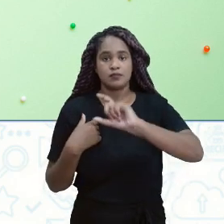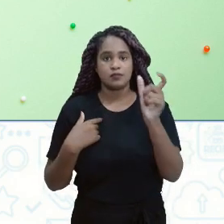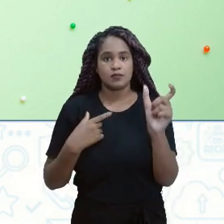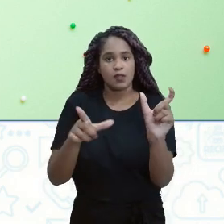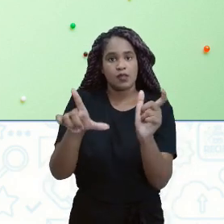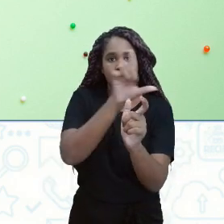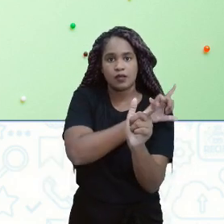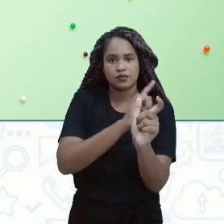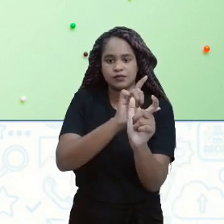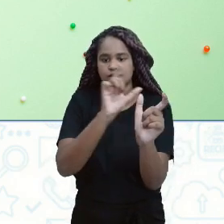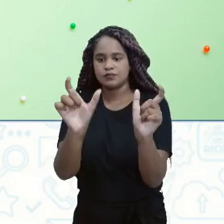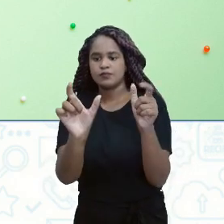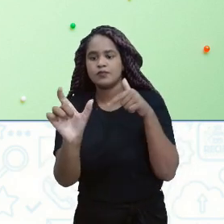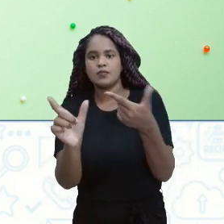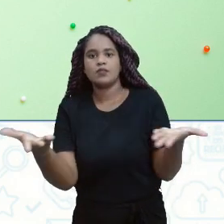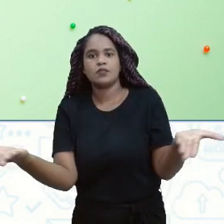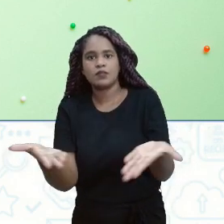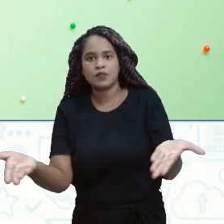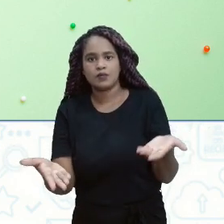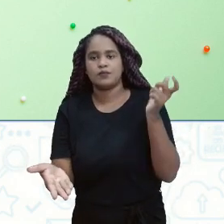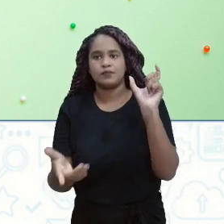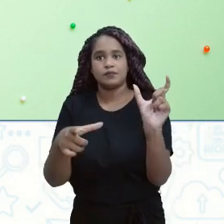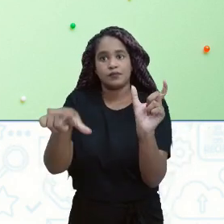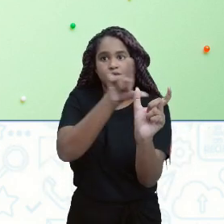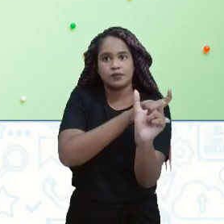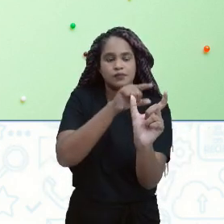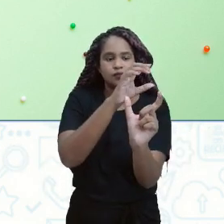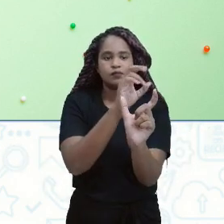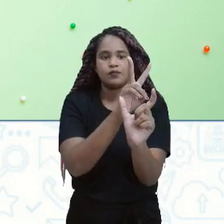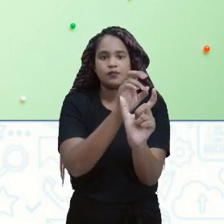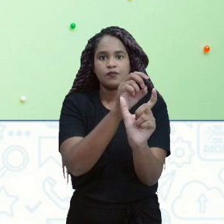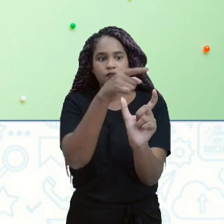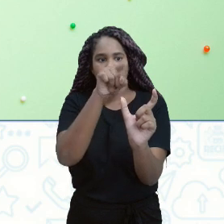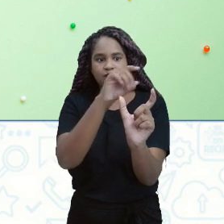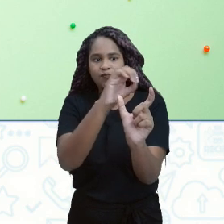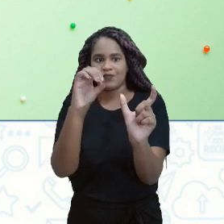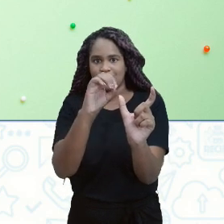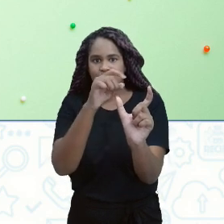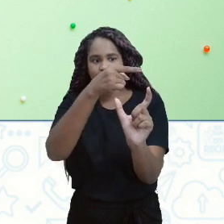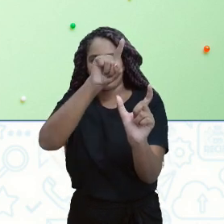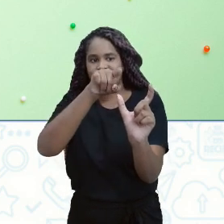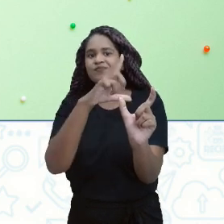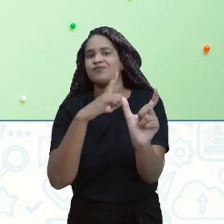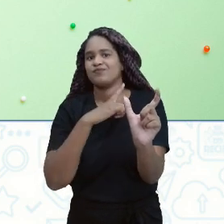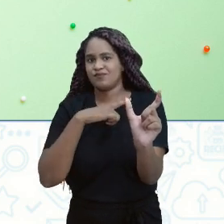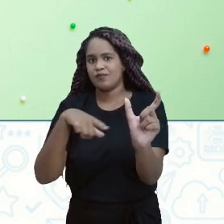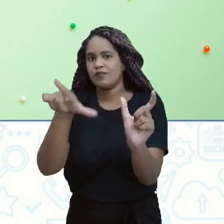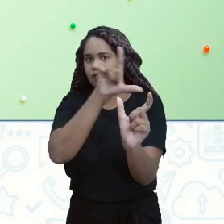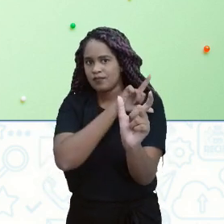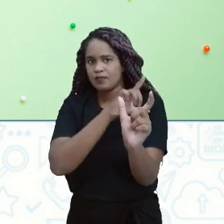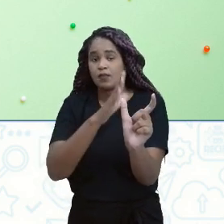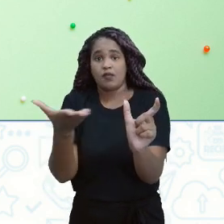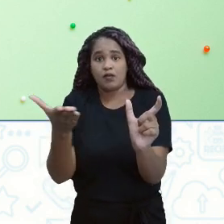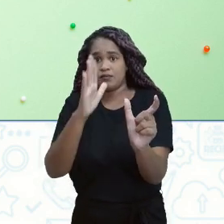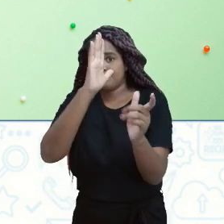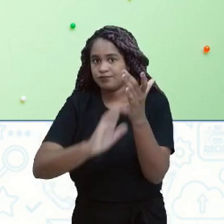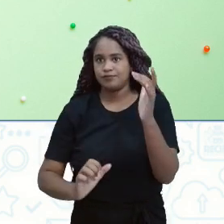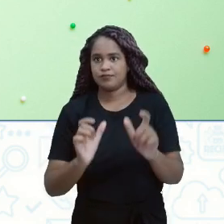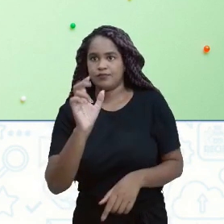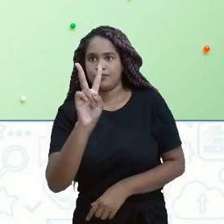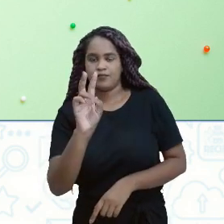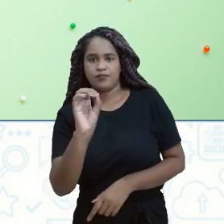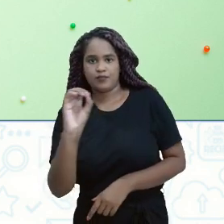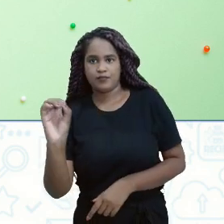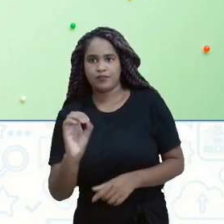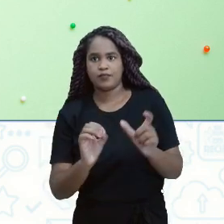a versão anterior e como elas ficam nos dias de hoje. Então, vou, tinha acento circunflexo no primeiro O, não tem mais.